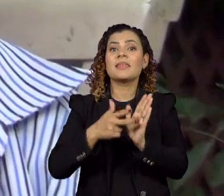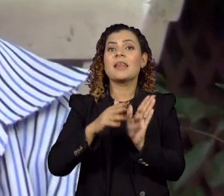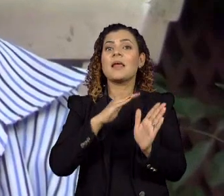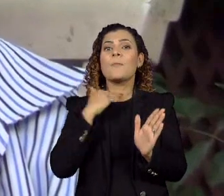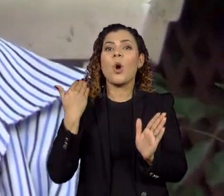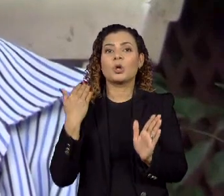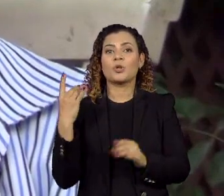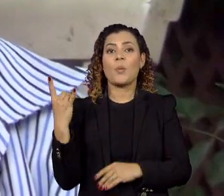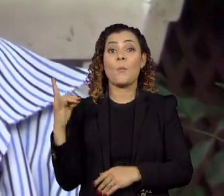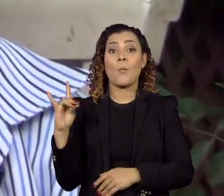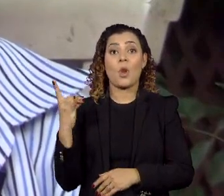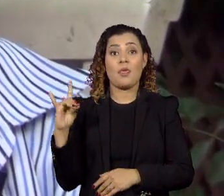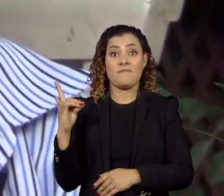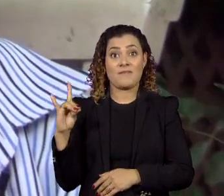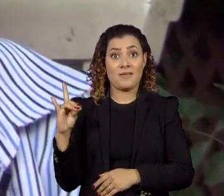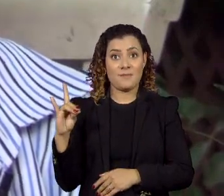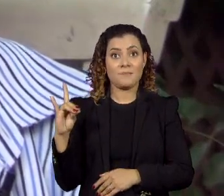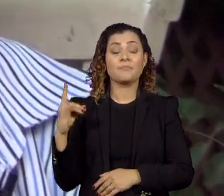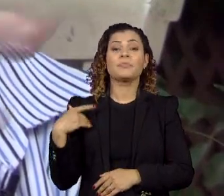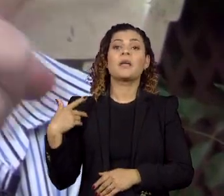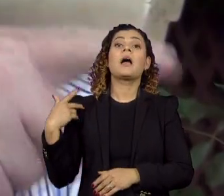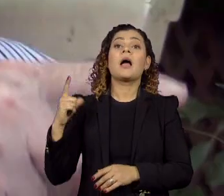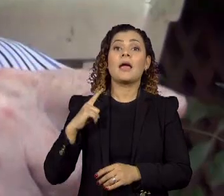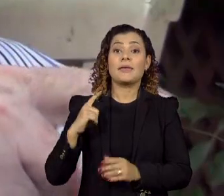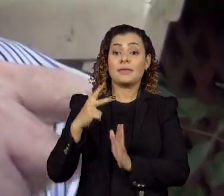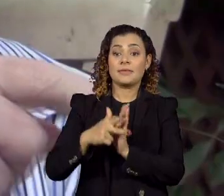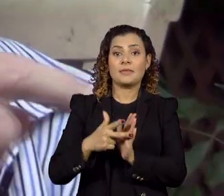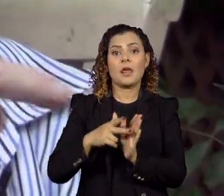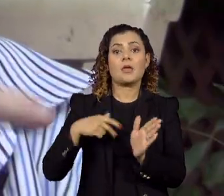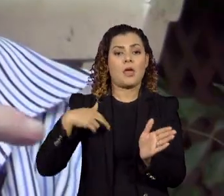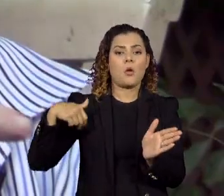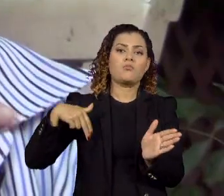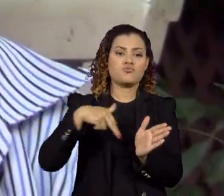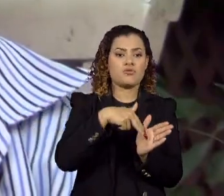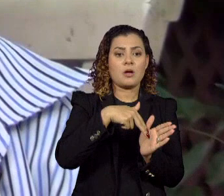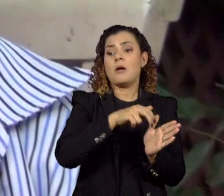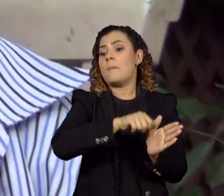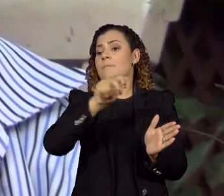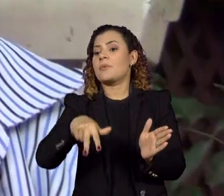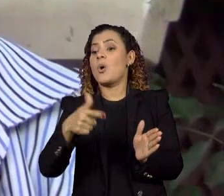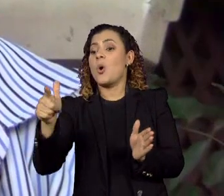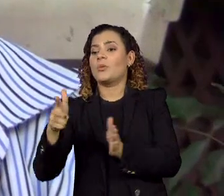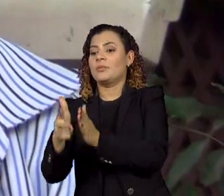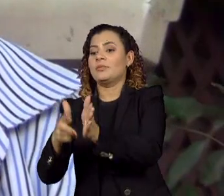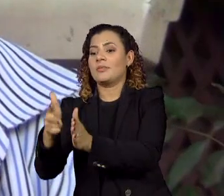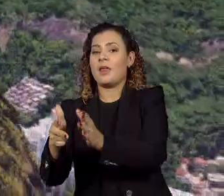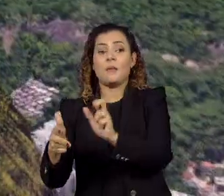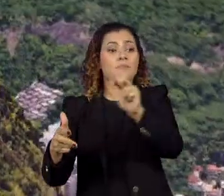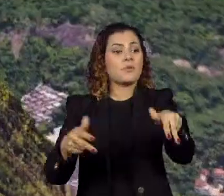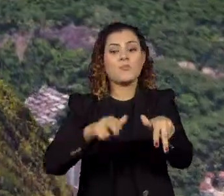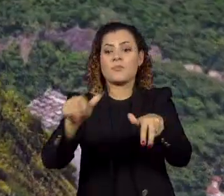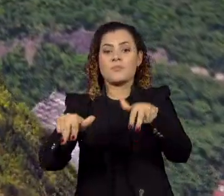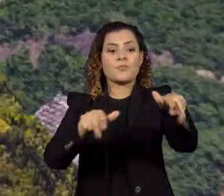Bolívia e fui passando de um trem para outro e cheguei no Rio de Janeiro.